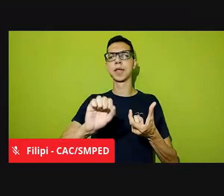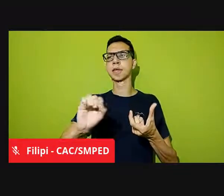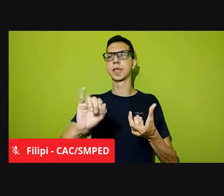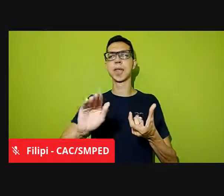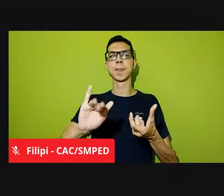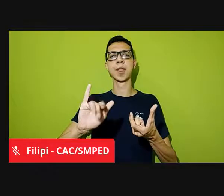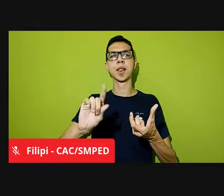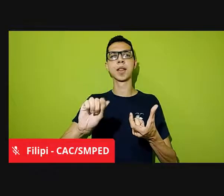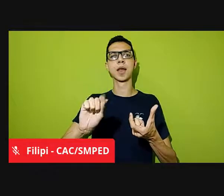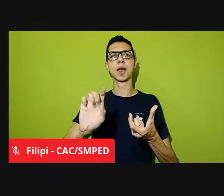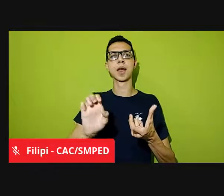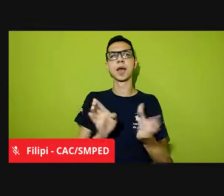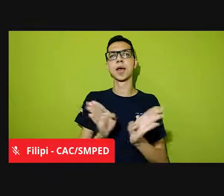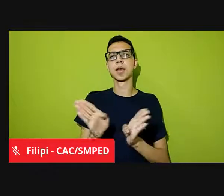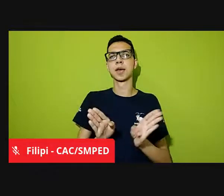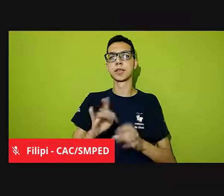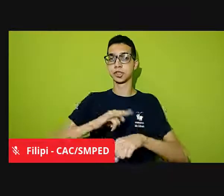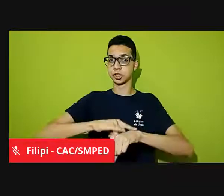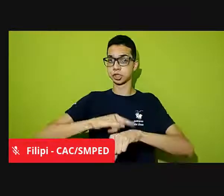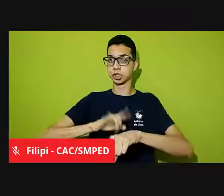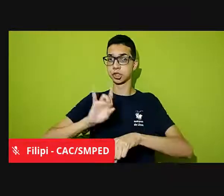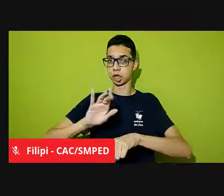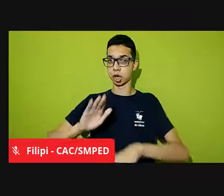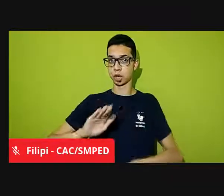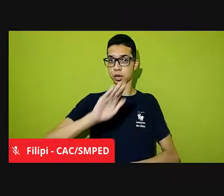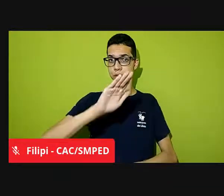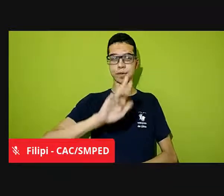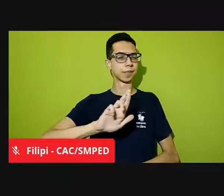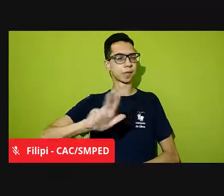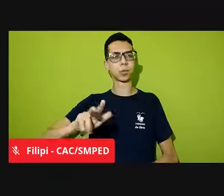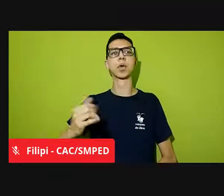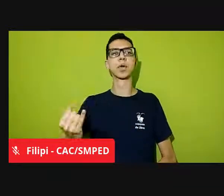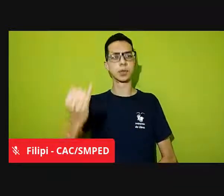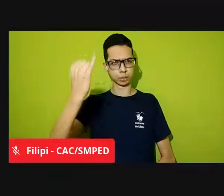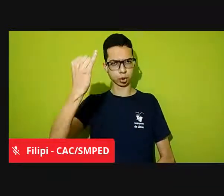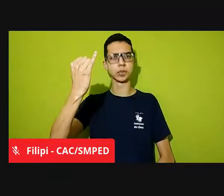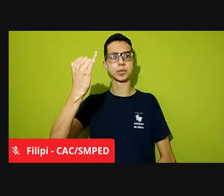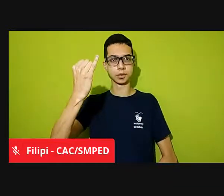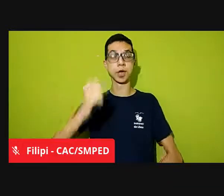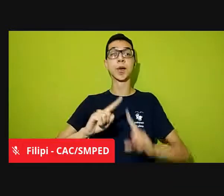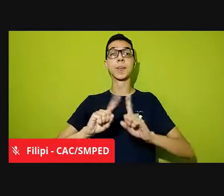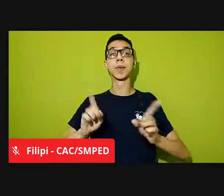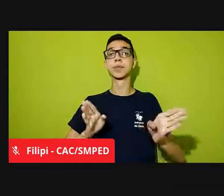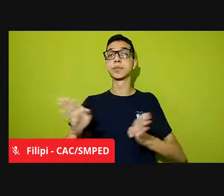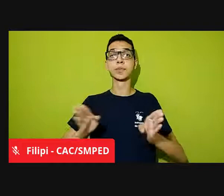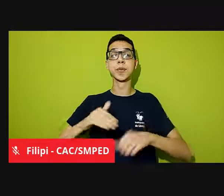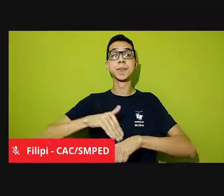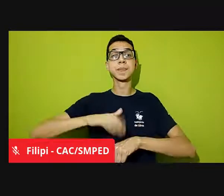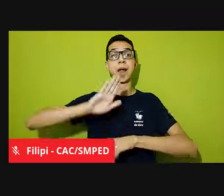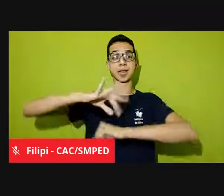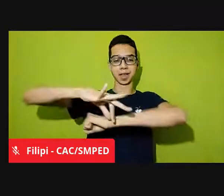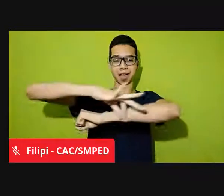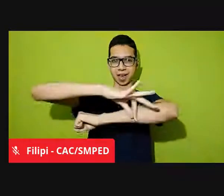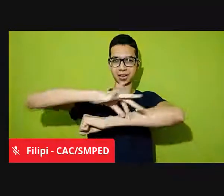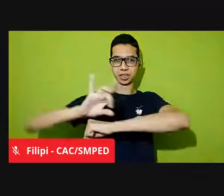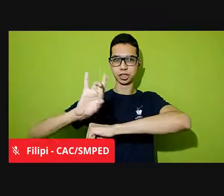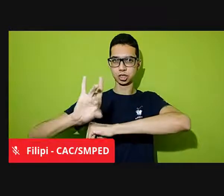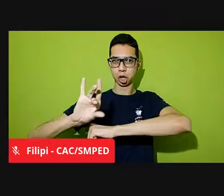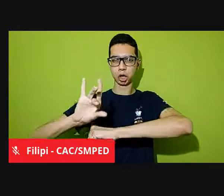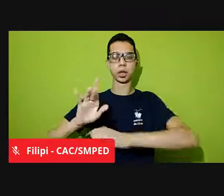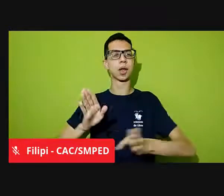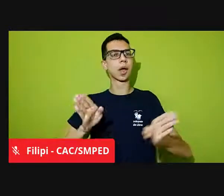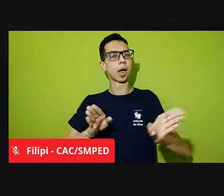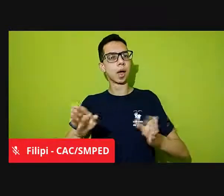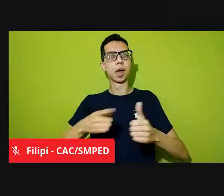só um banheiro, isso obviamente é muito importante, mas para além da acessibilidade arquitetônica, da